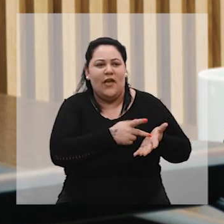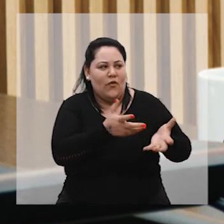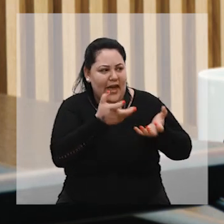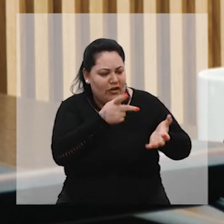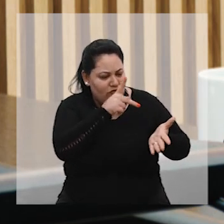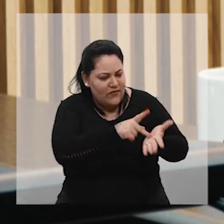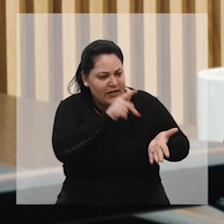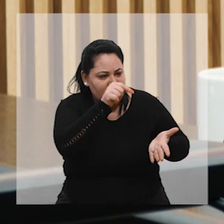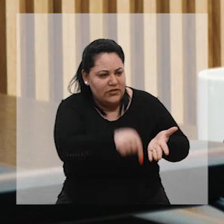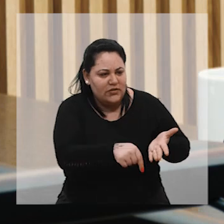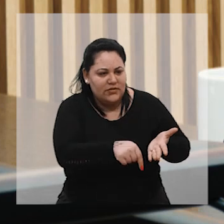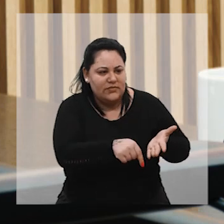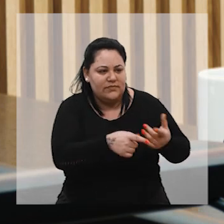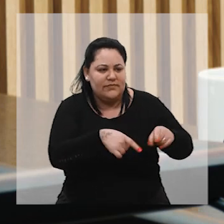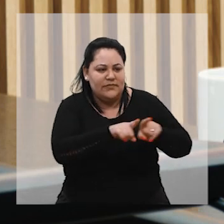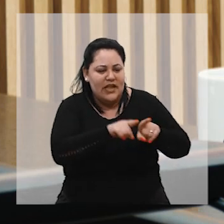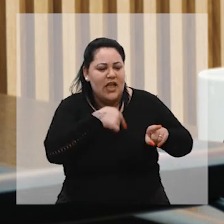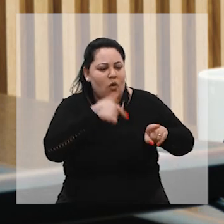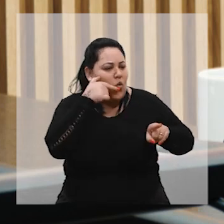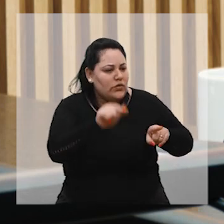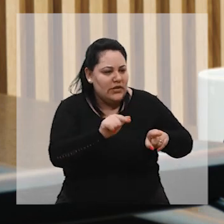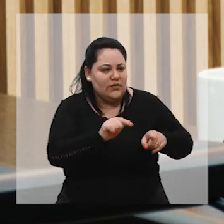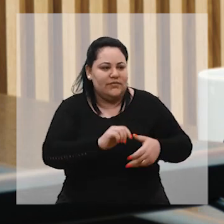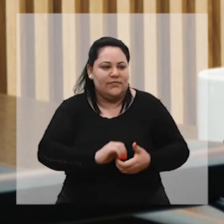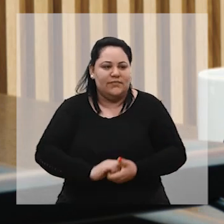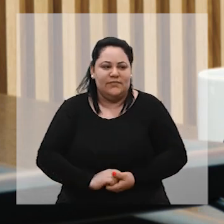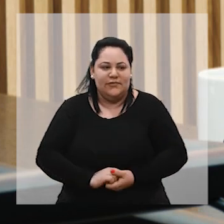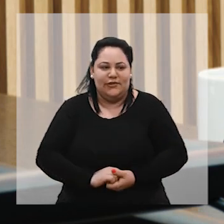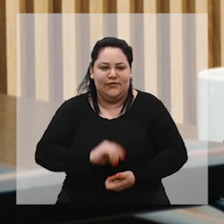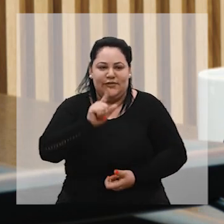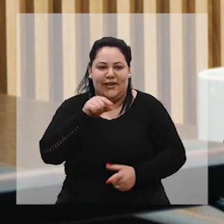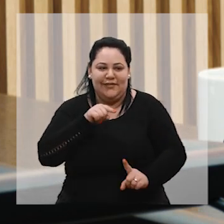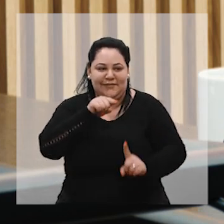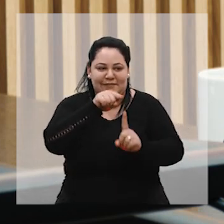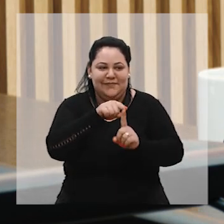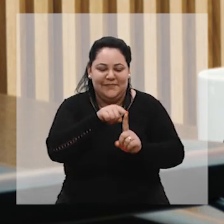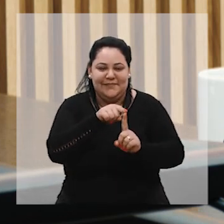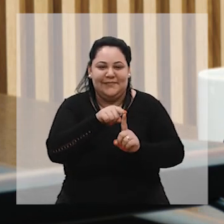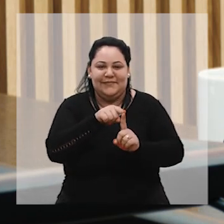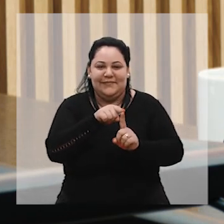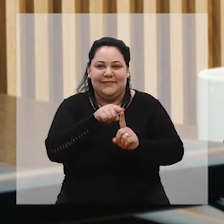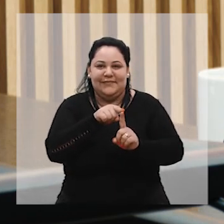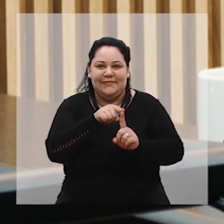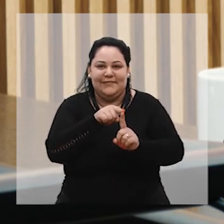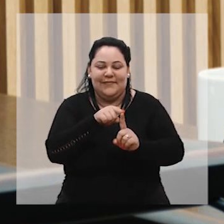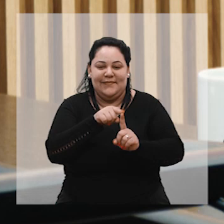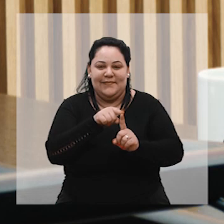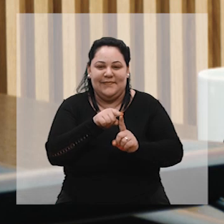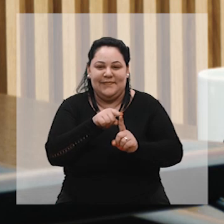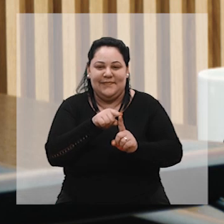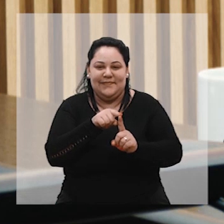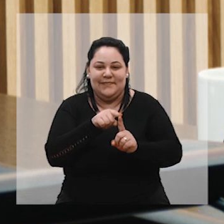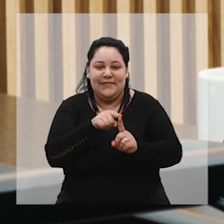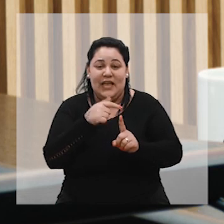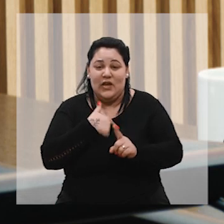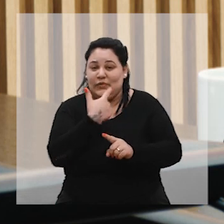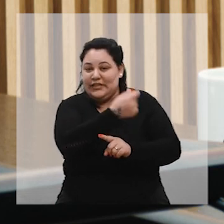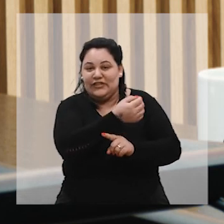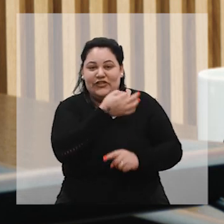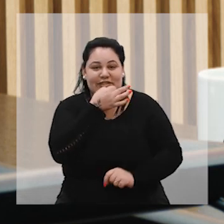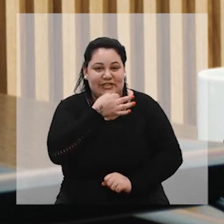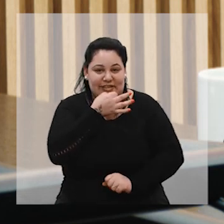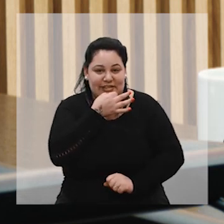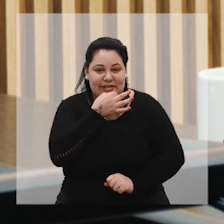Eu não quero mais outra coisa, eu quero isso. Tu consegue. Foi esse meus objetivos, por exemplo, pra chegar na seleção, cara. Quando eu